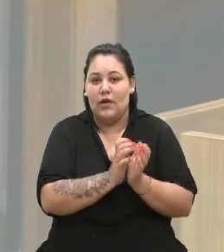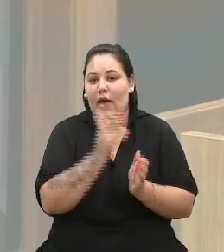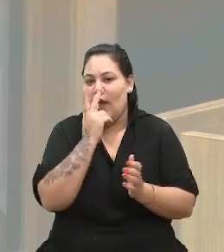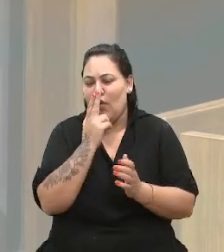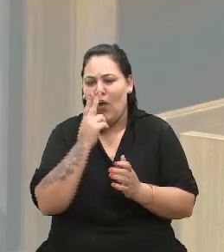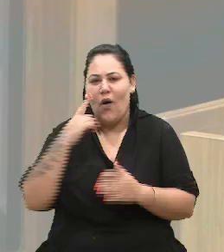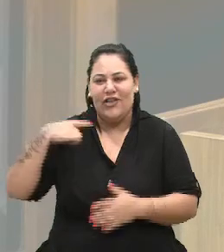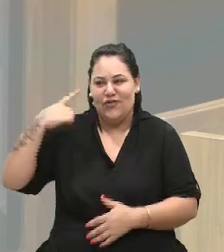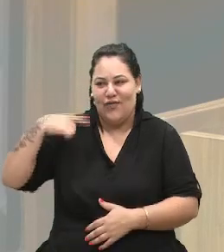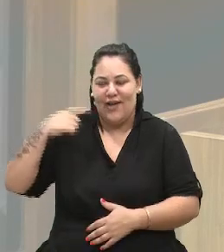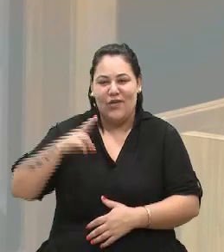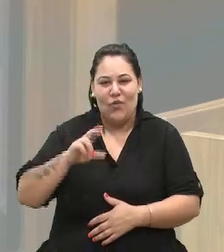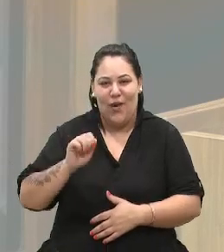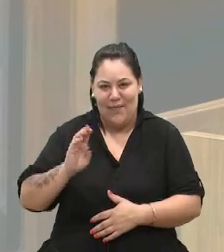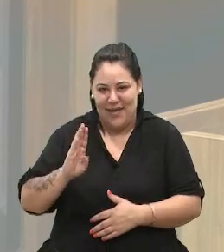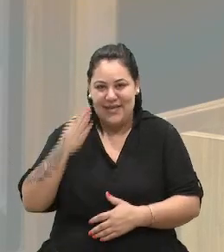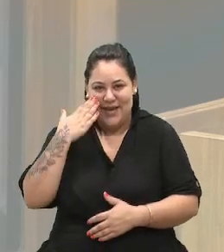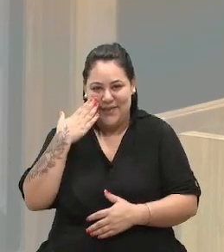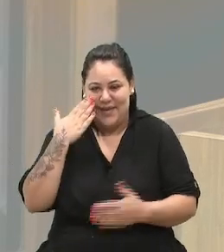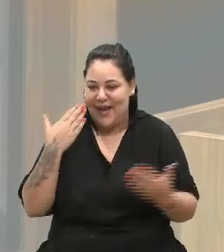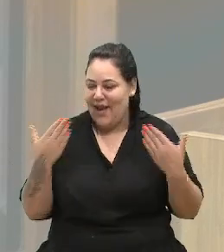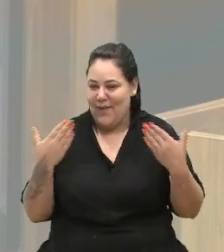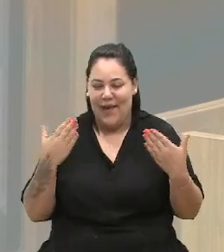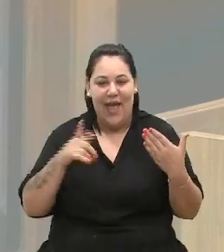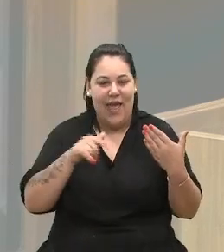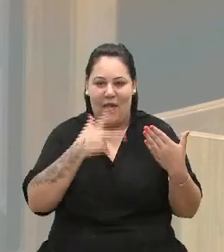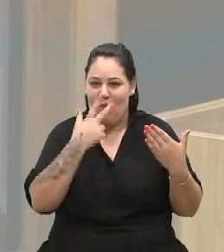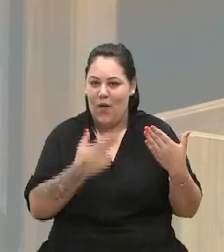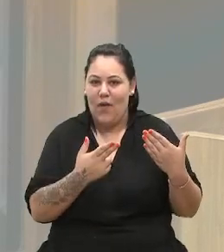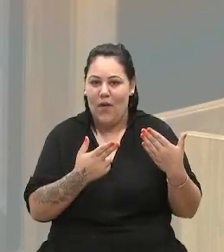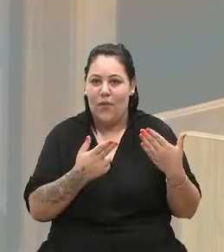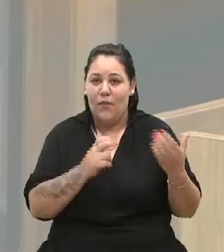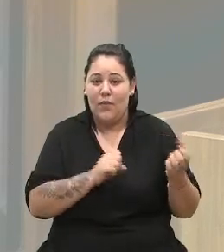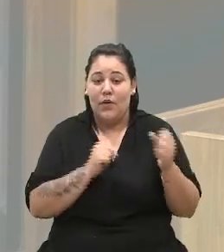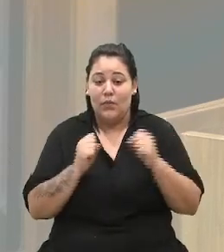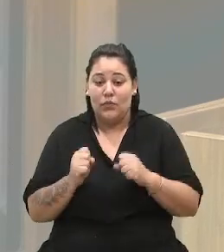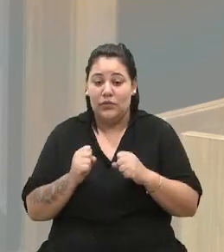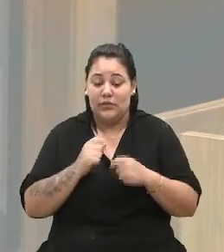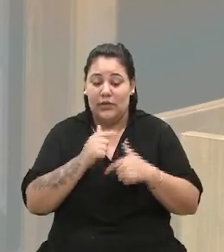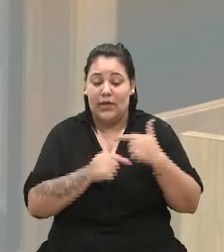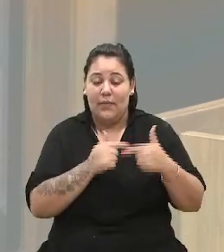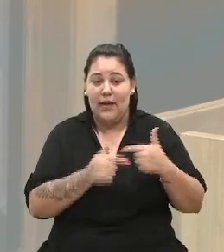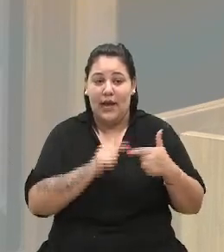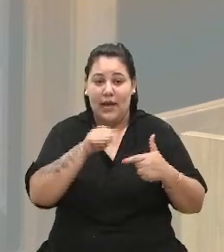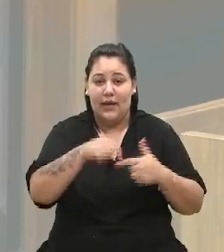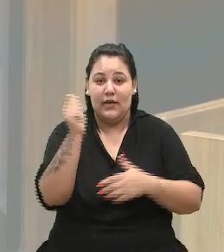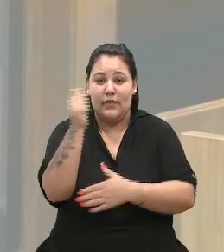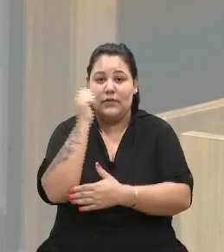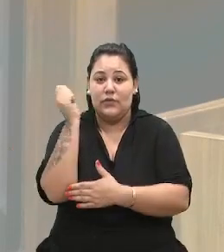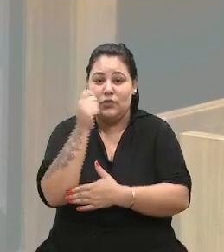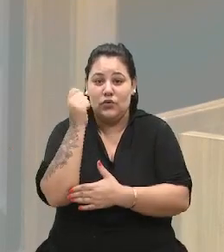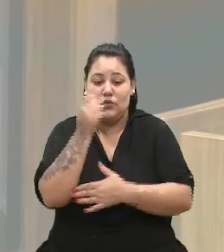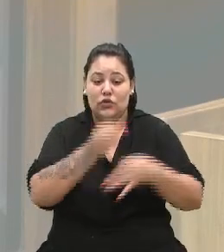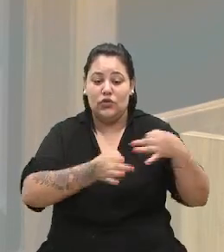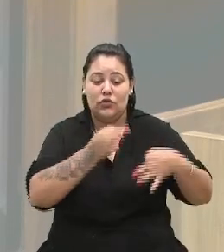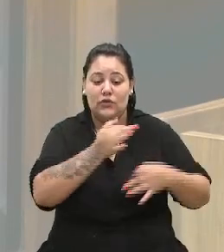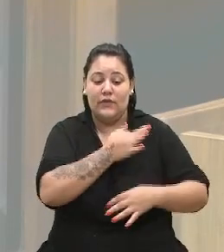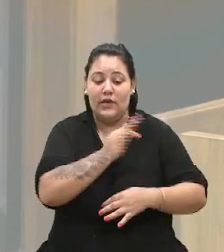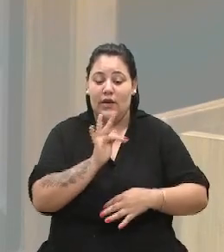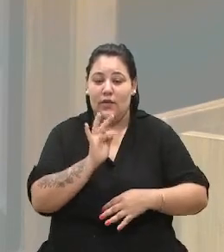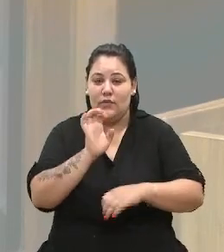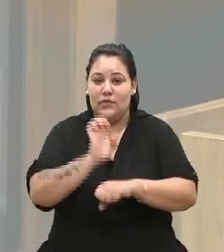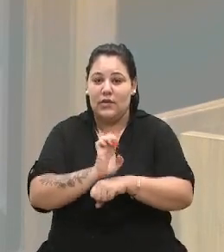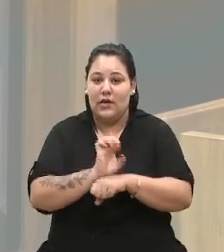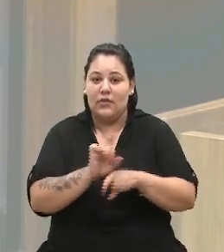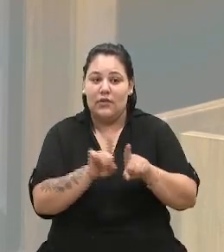Advogados do Brasil. Para poder advogar no Rio Grande do Sul, para poder peticionar perante a Justiça Federal, Justiça Estadual, tem que